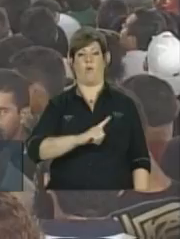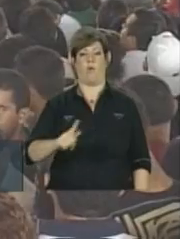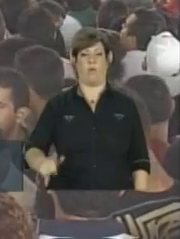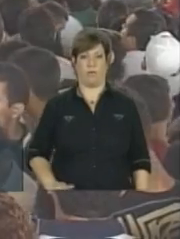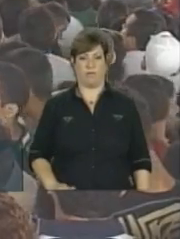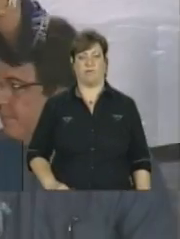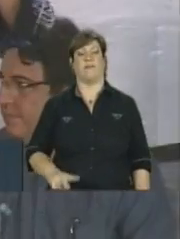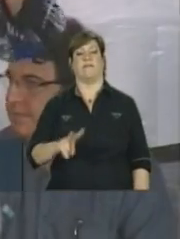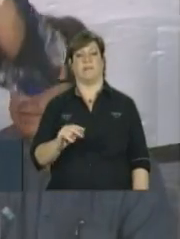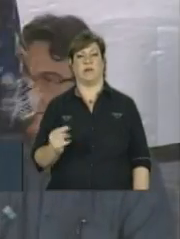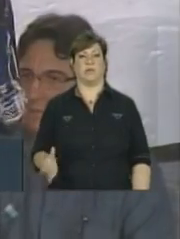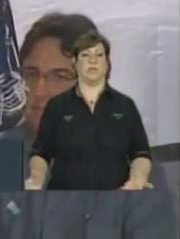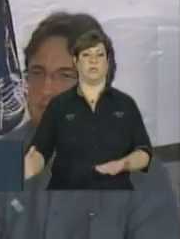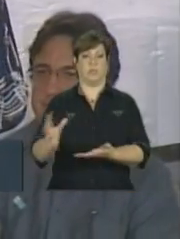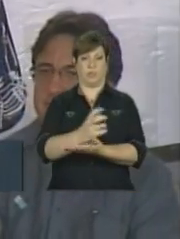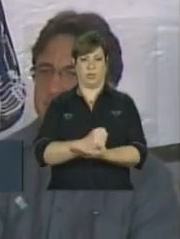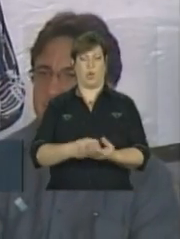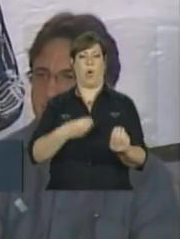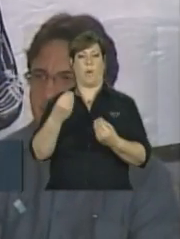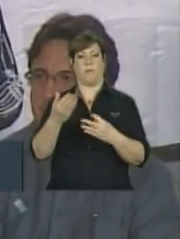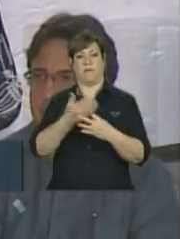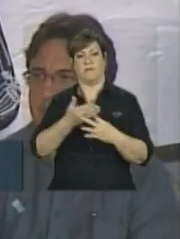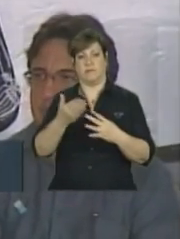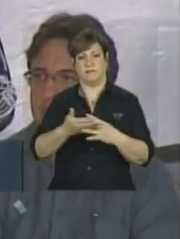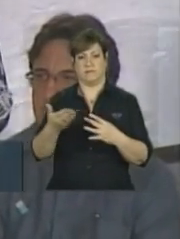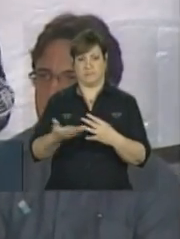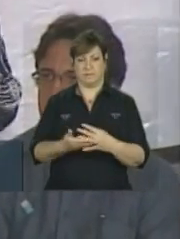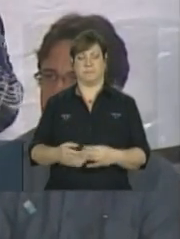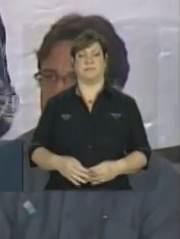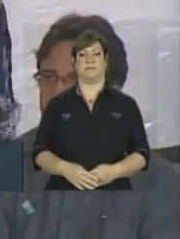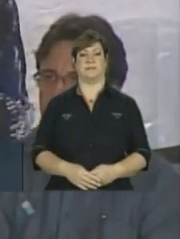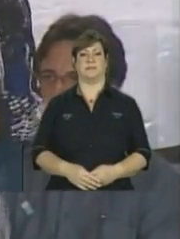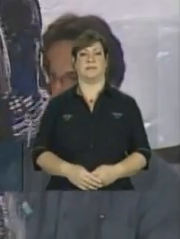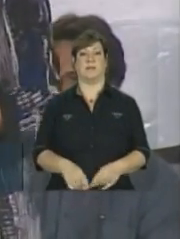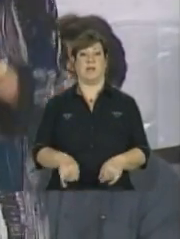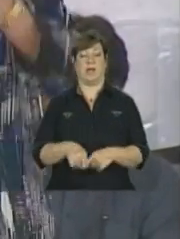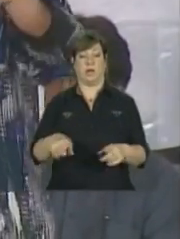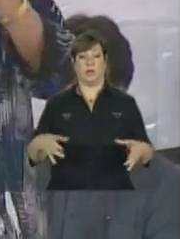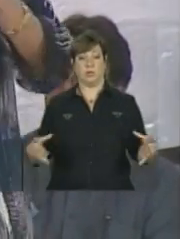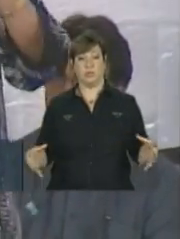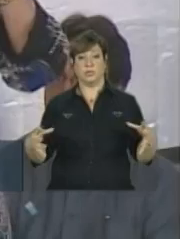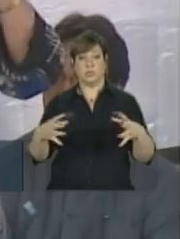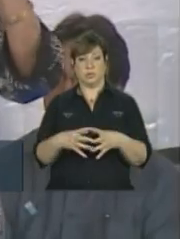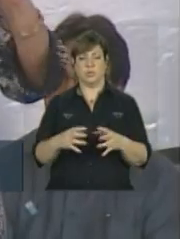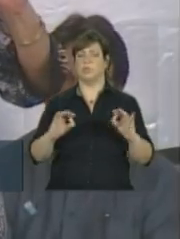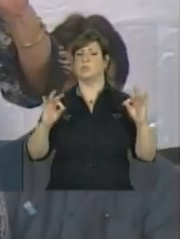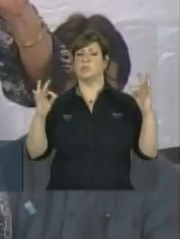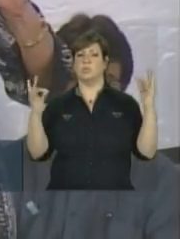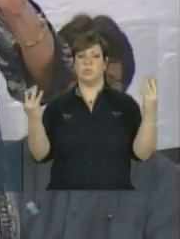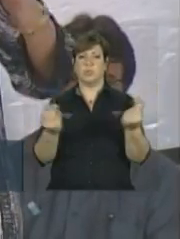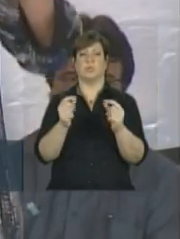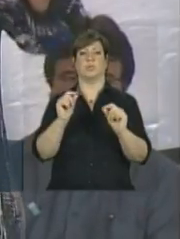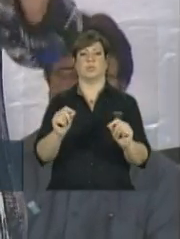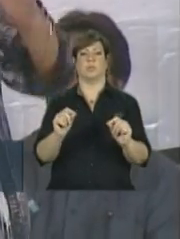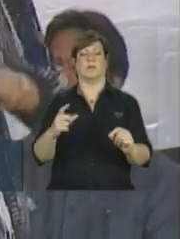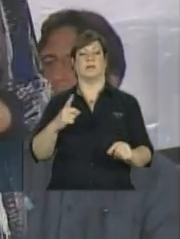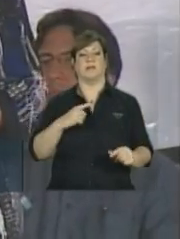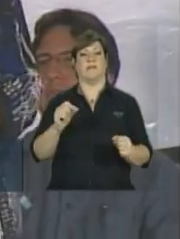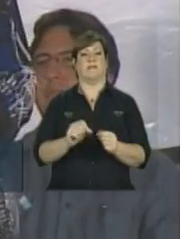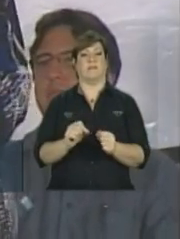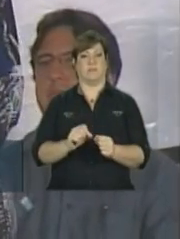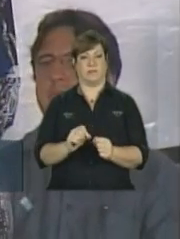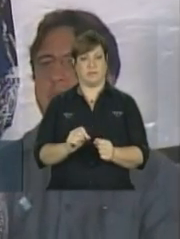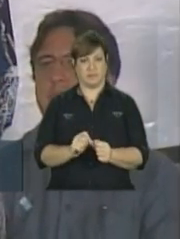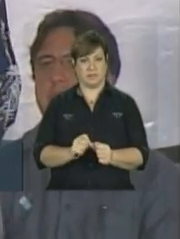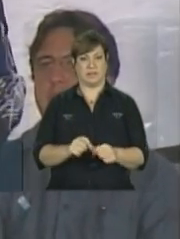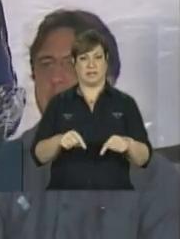governador vai tomar como financiamento. Junto com tudo que está sendo